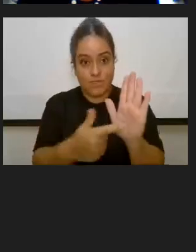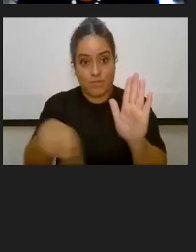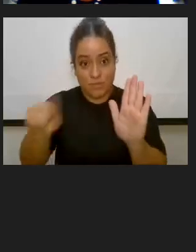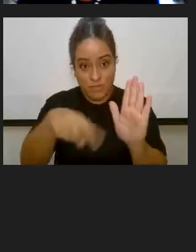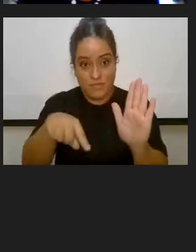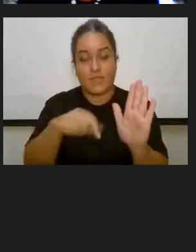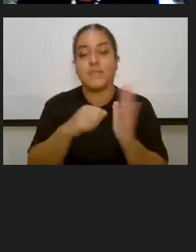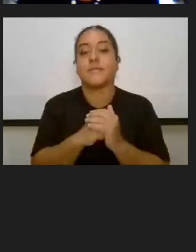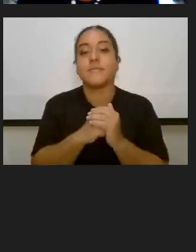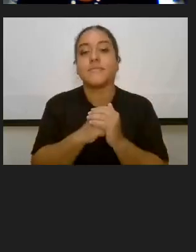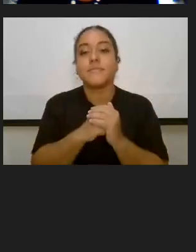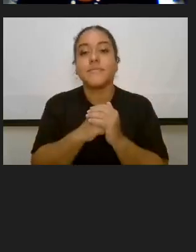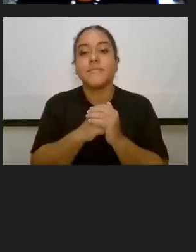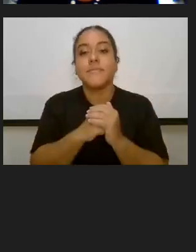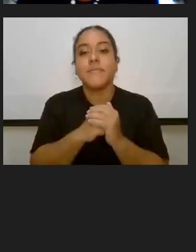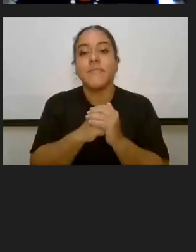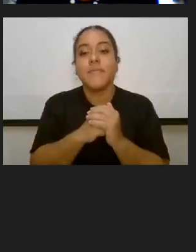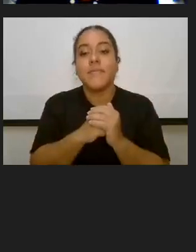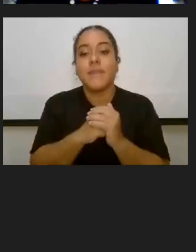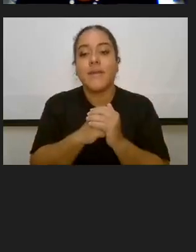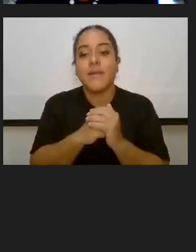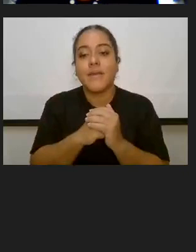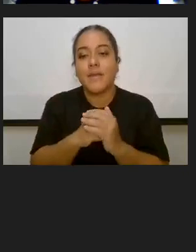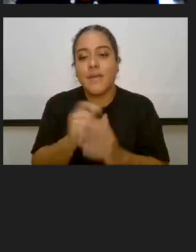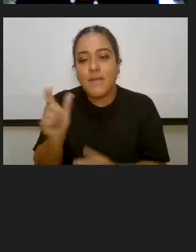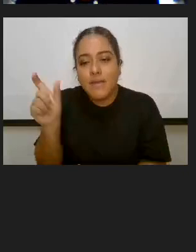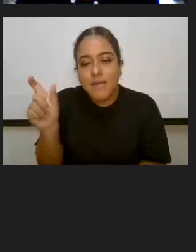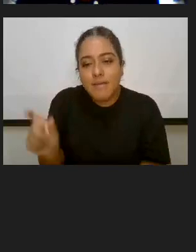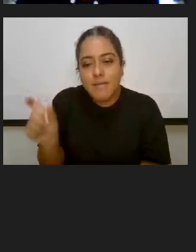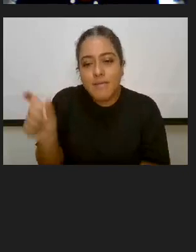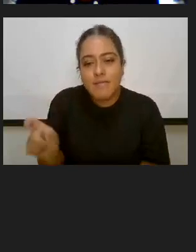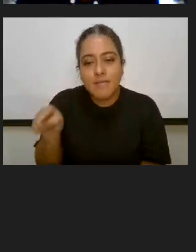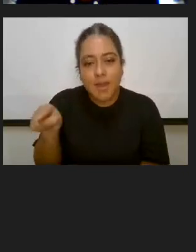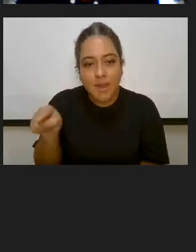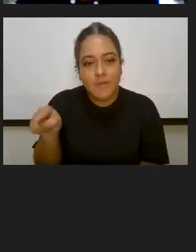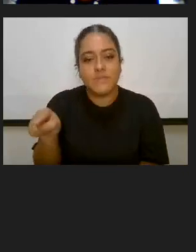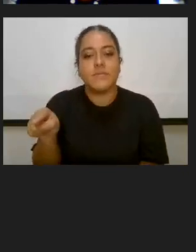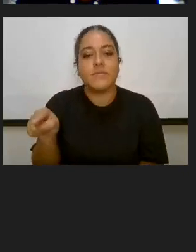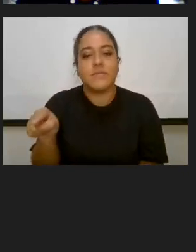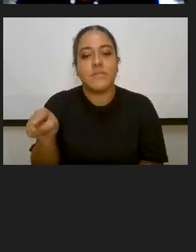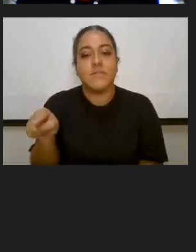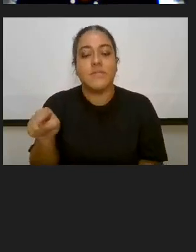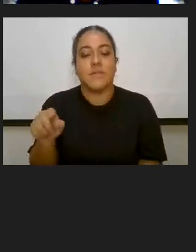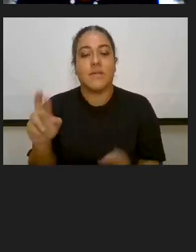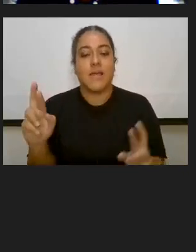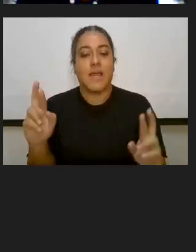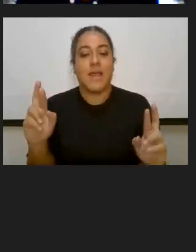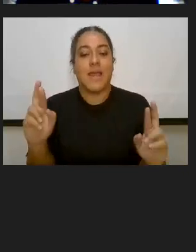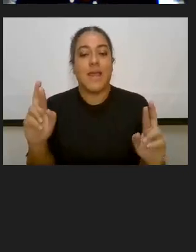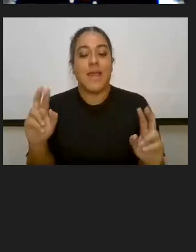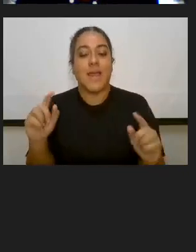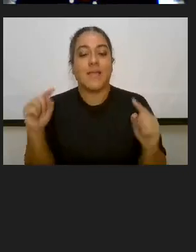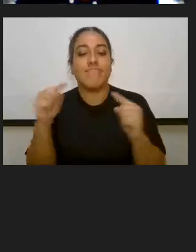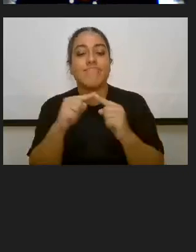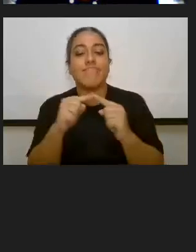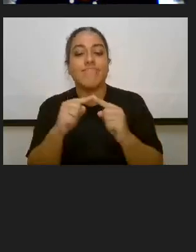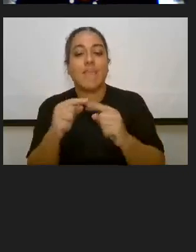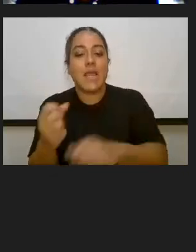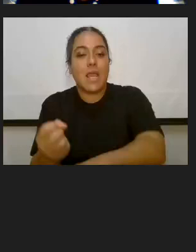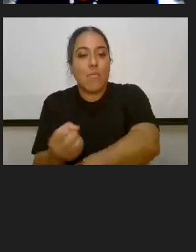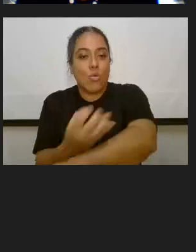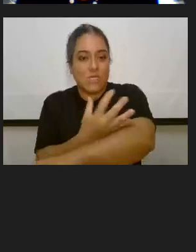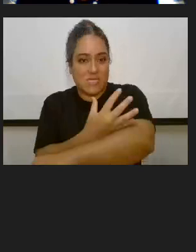canto direito, que relacionado ao estado emocional,